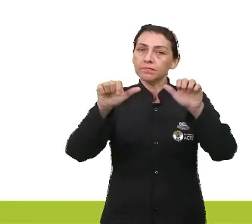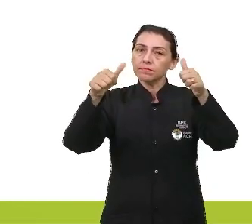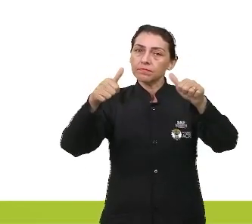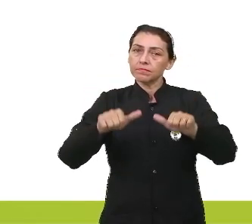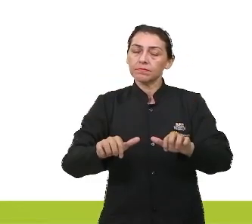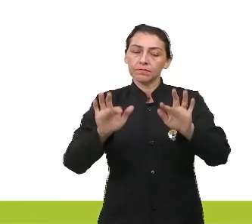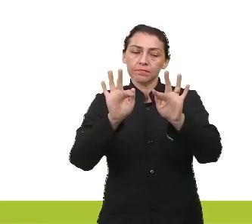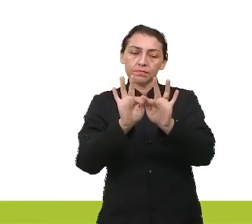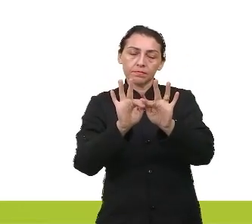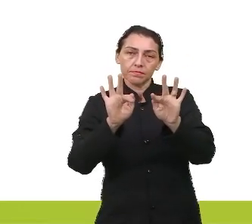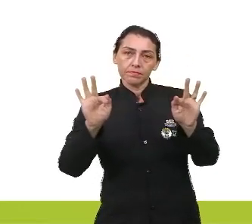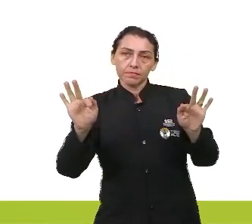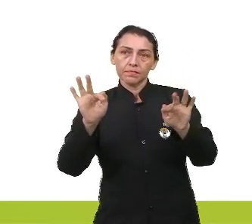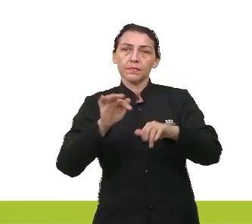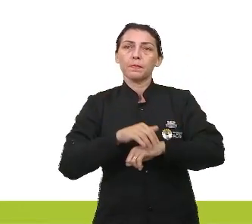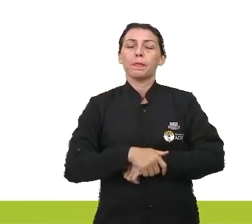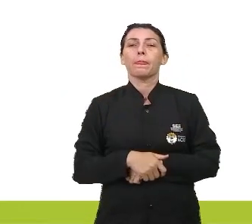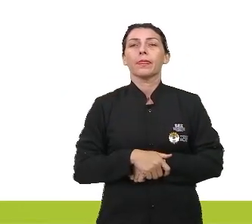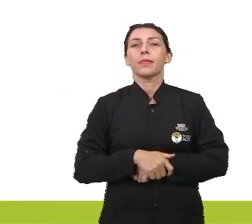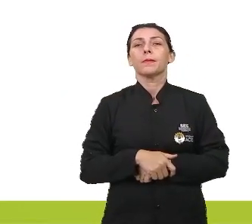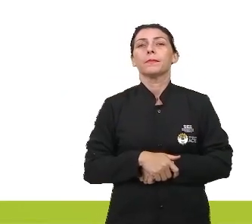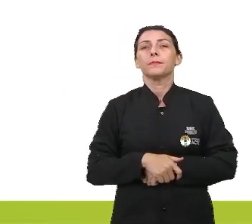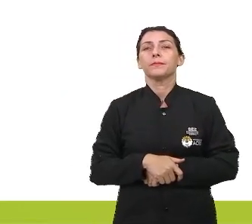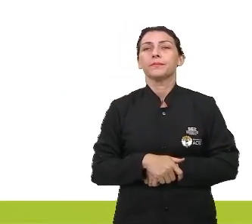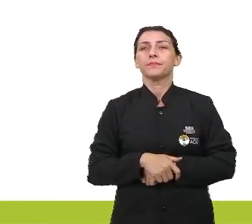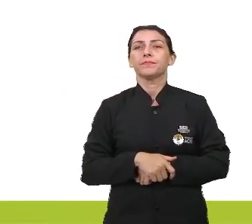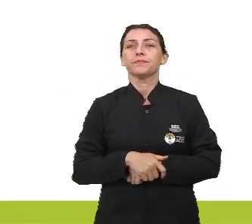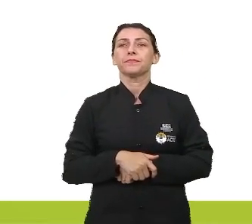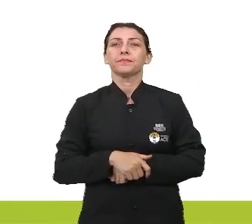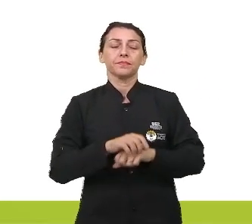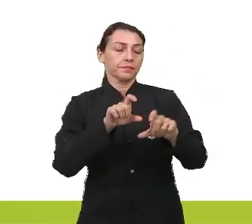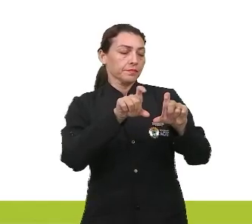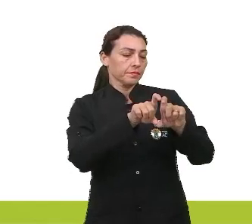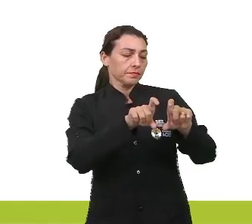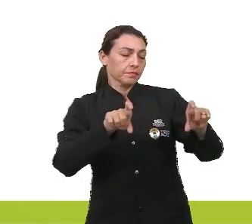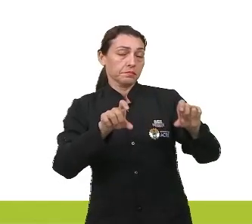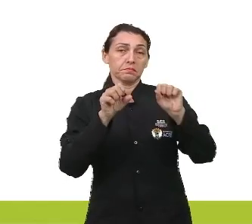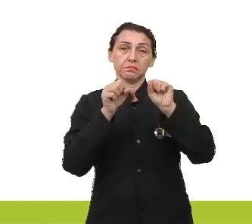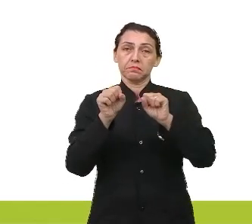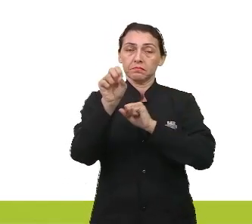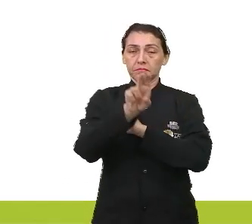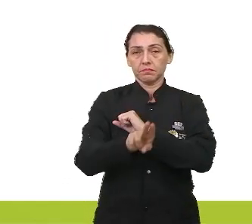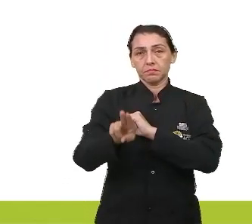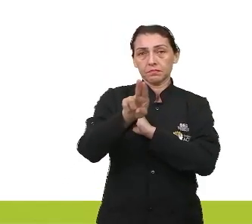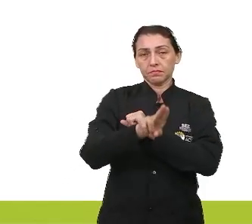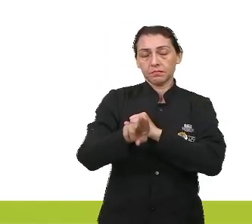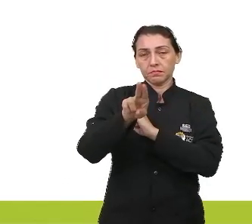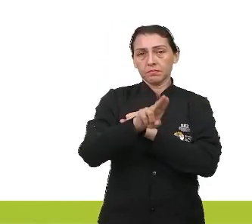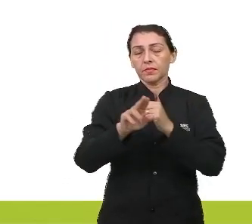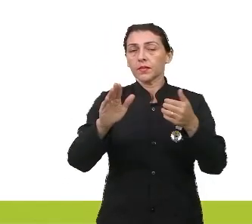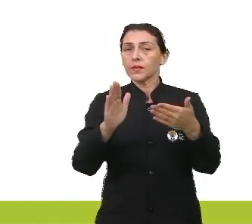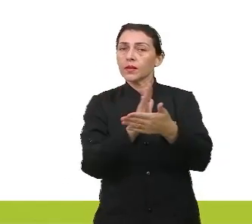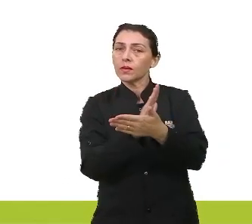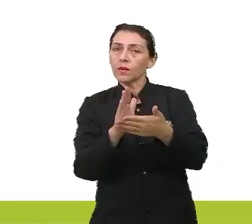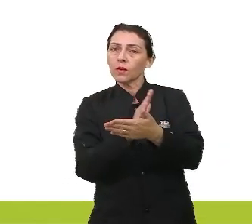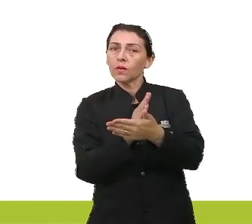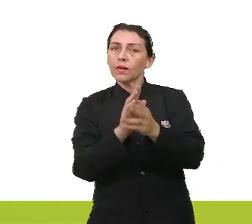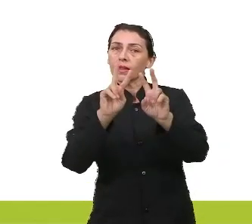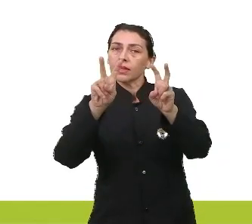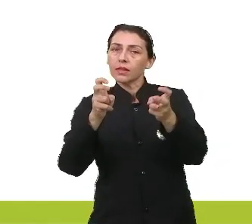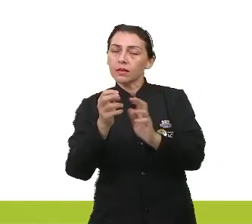tópico frasal. Isso aqui é um tópico frasal. Esse tópico frasal, ele pode ser utilizado em qualquer tema